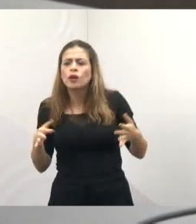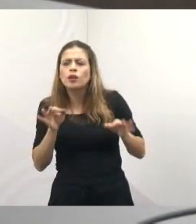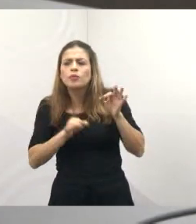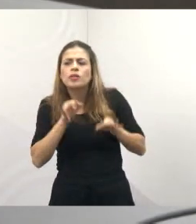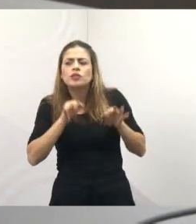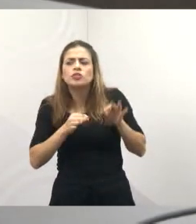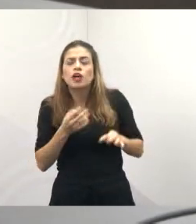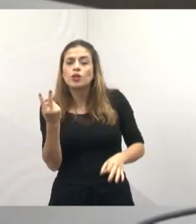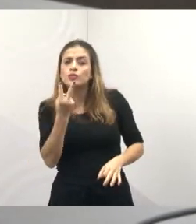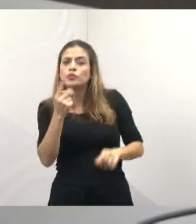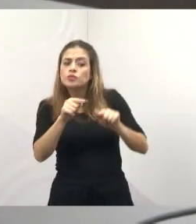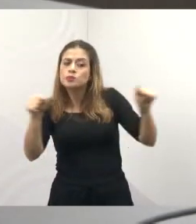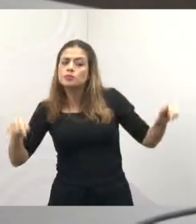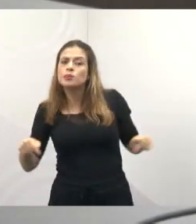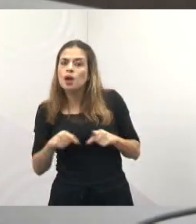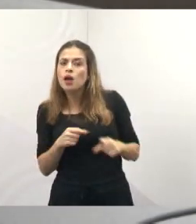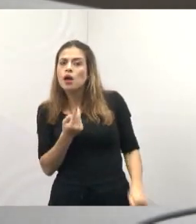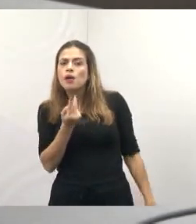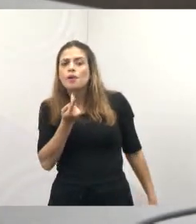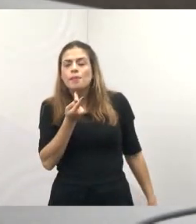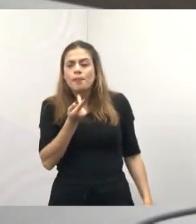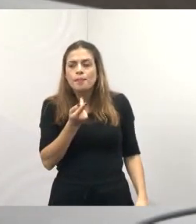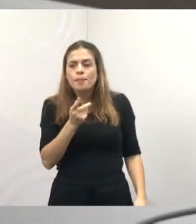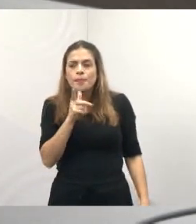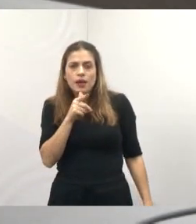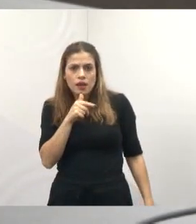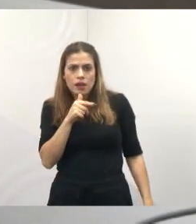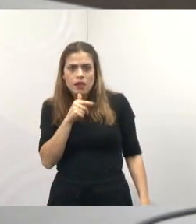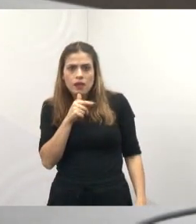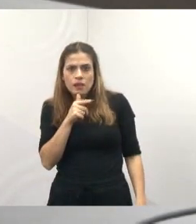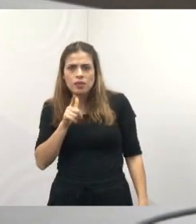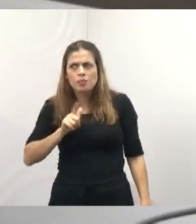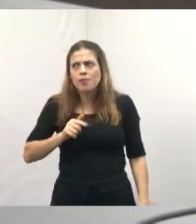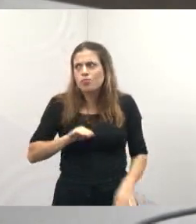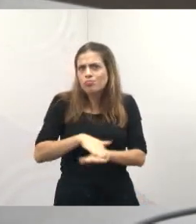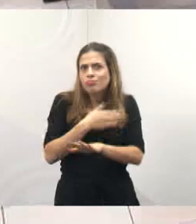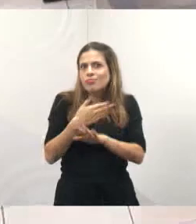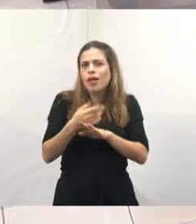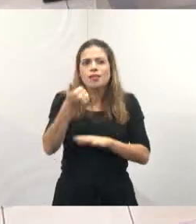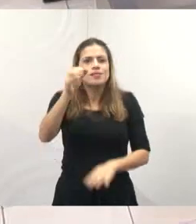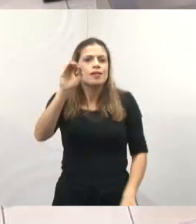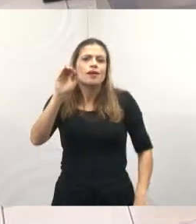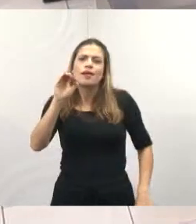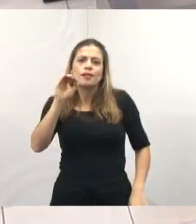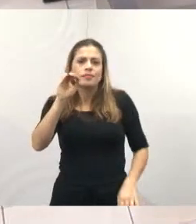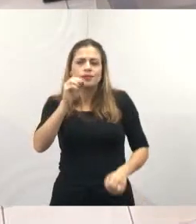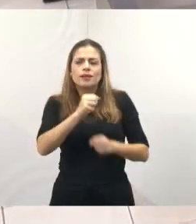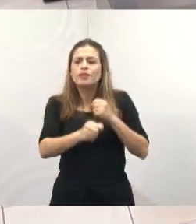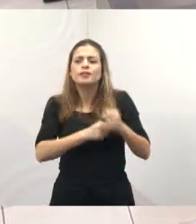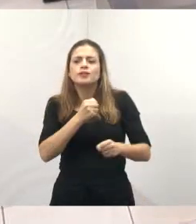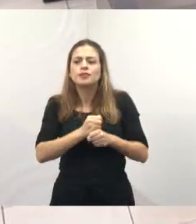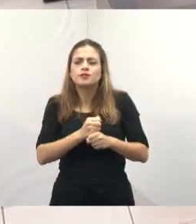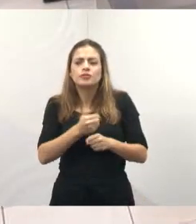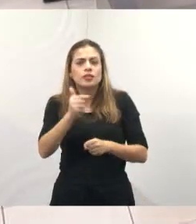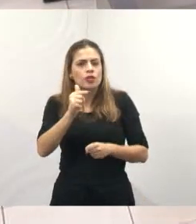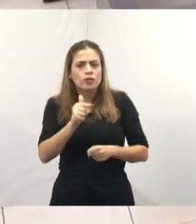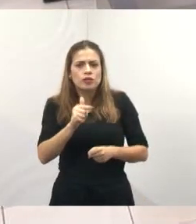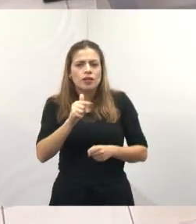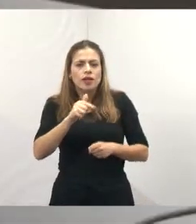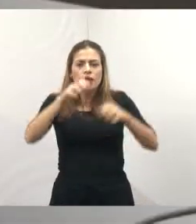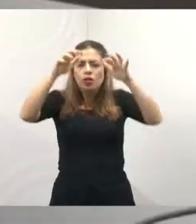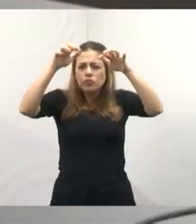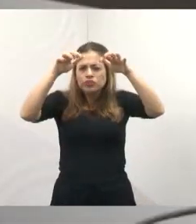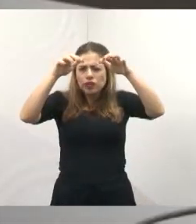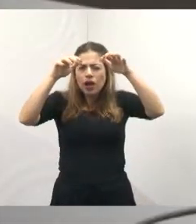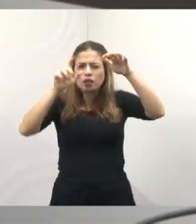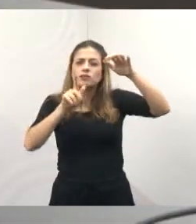2 piscinões lá, que não teríamos, durante 100 anos, Hernani, mais enchente no centro da cidade. E nas últimas chuvas,